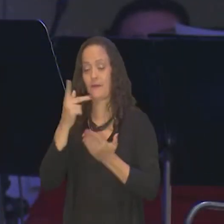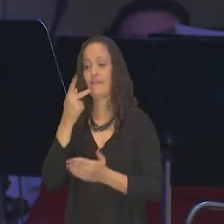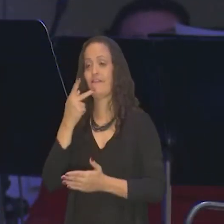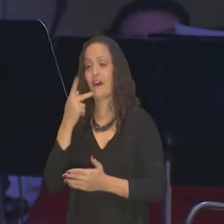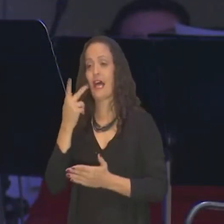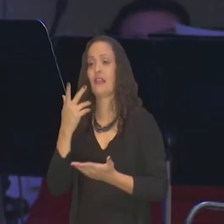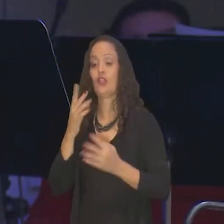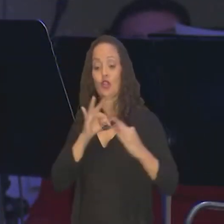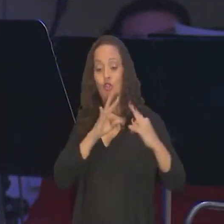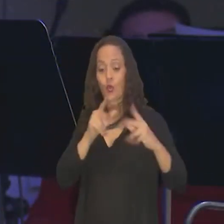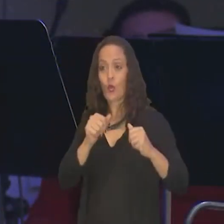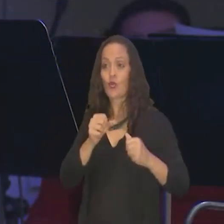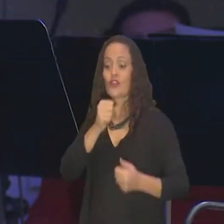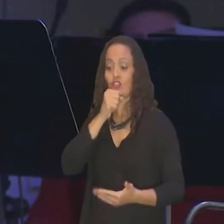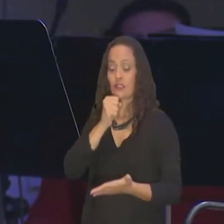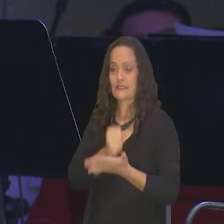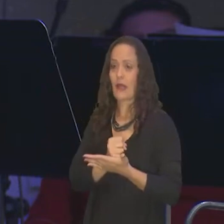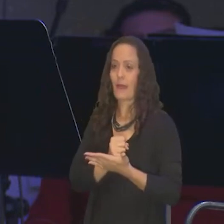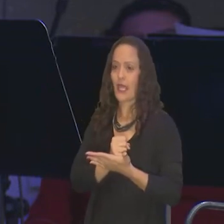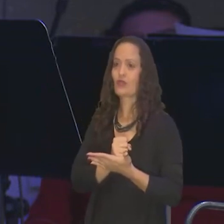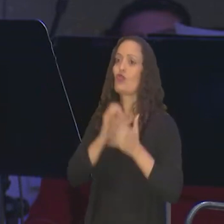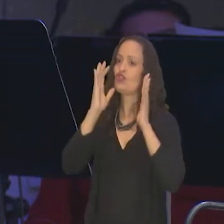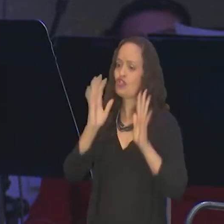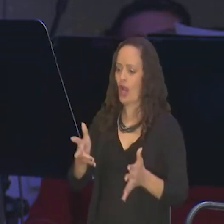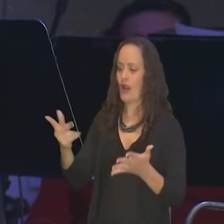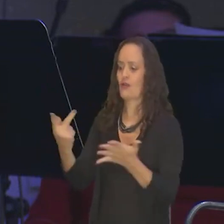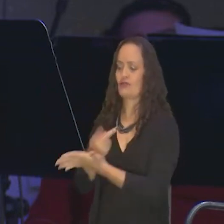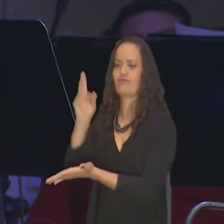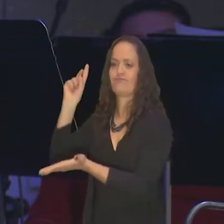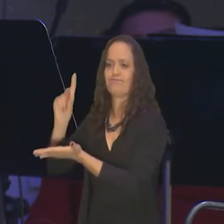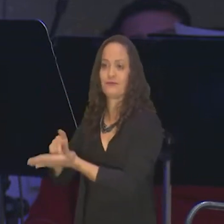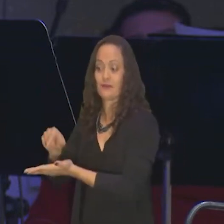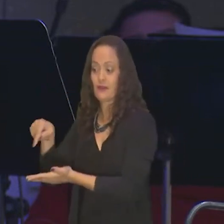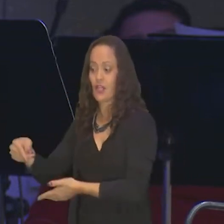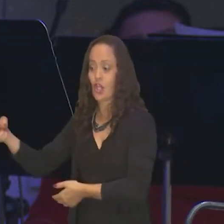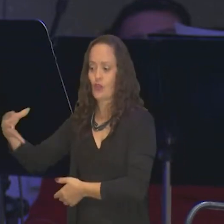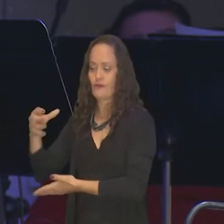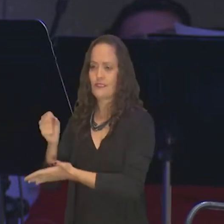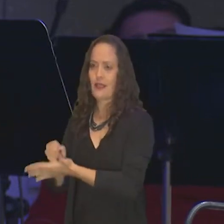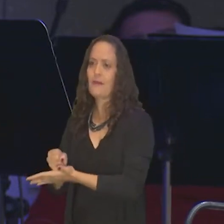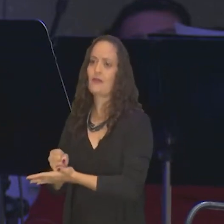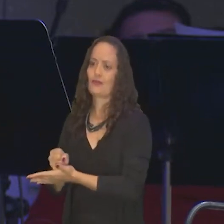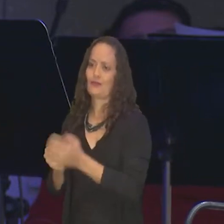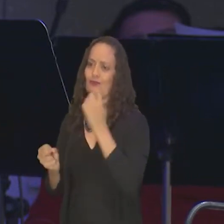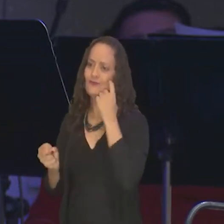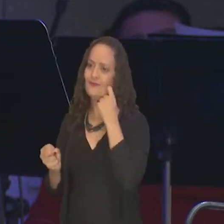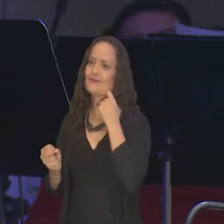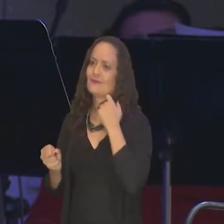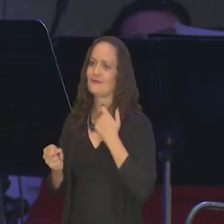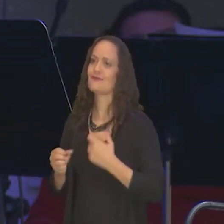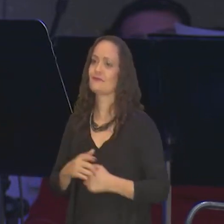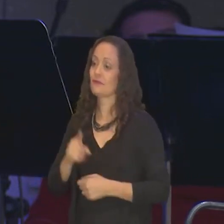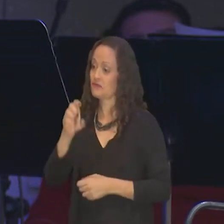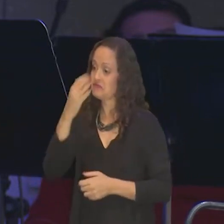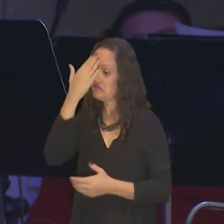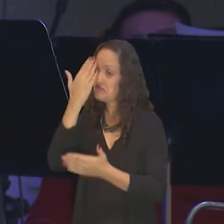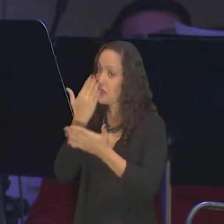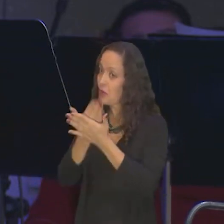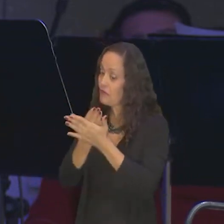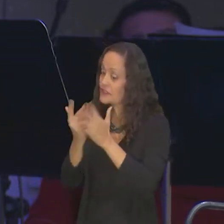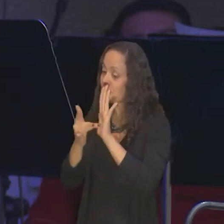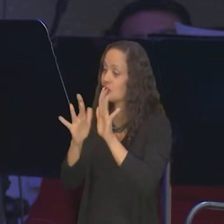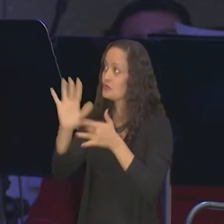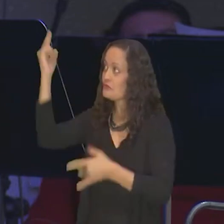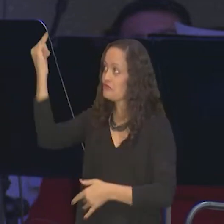se cumpriram a respeito do nascimento, da sua vida, da sua morte e da sua